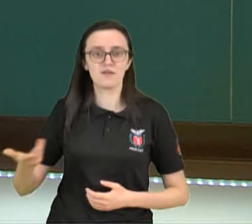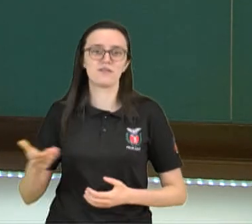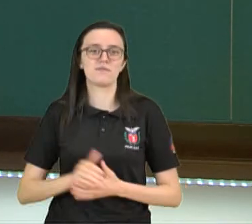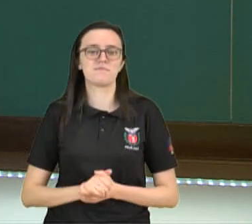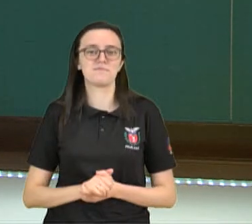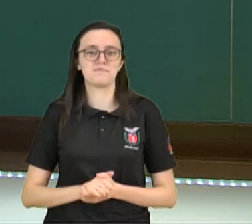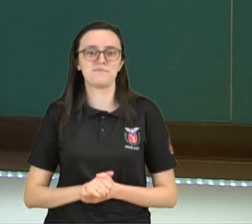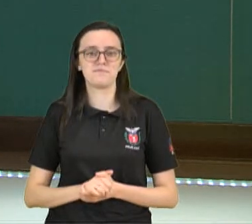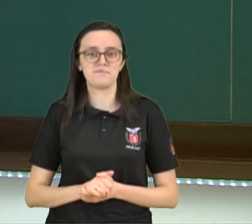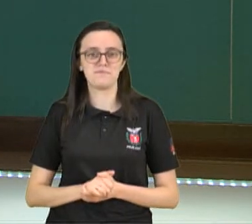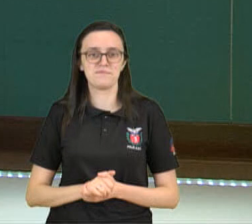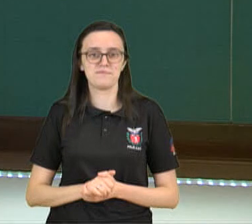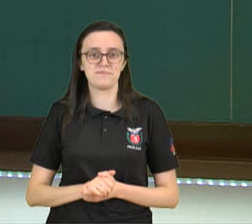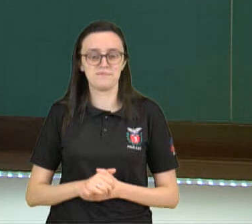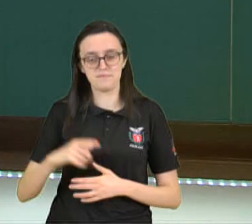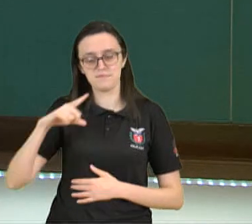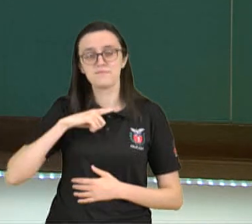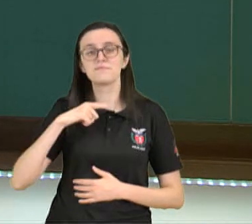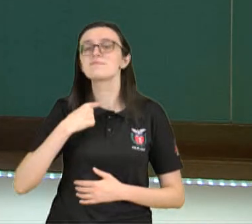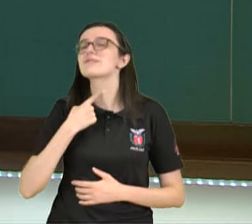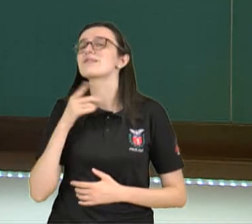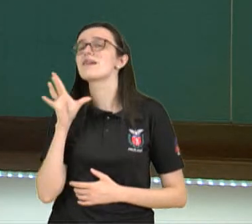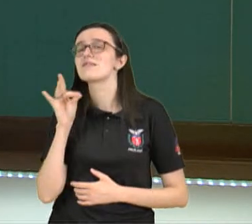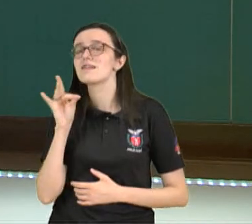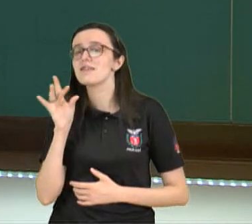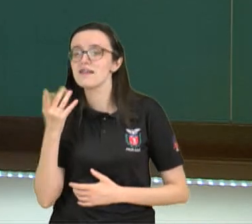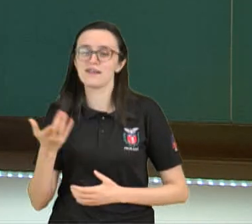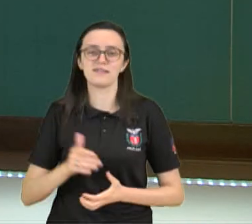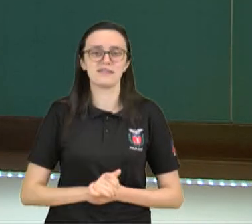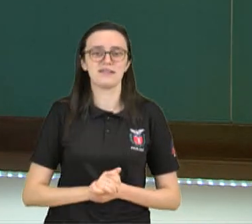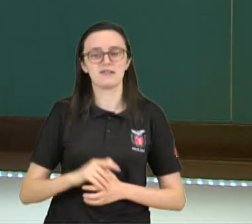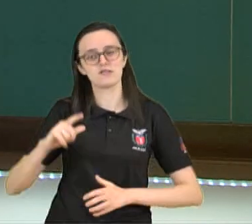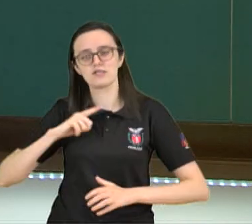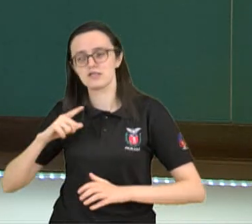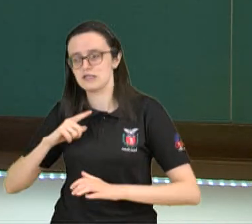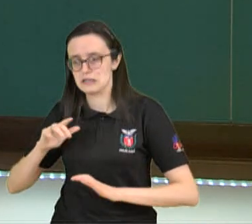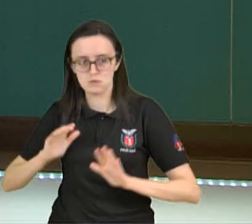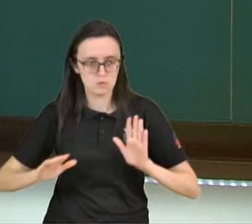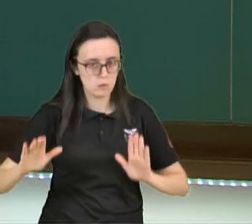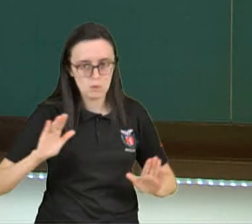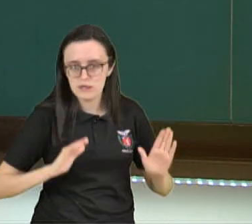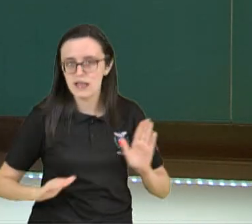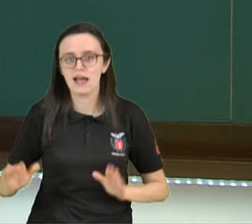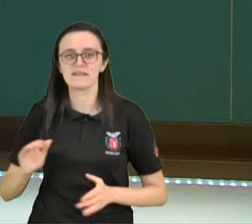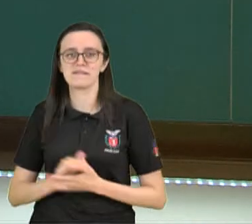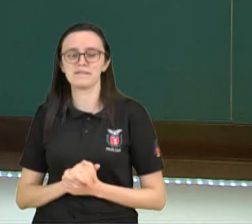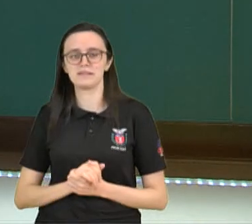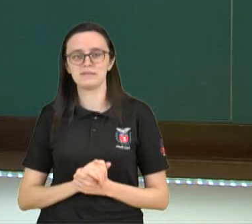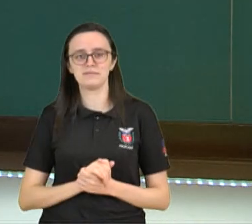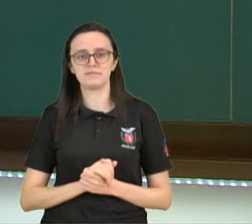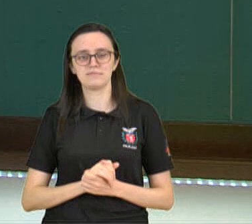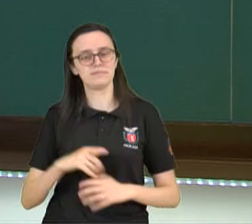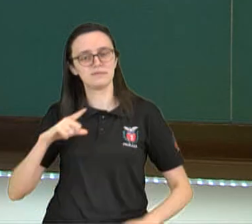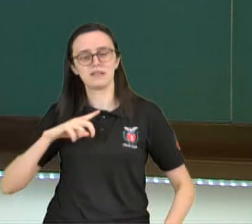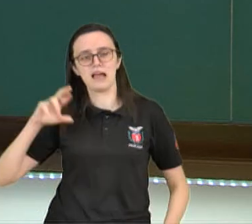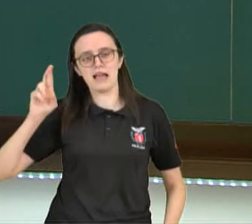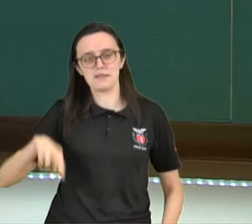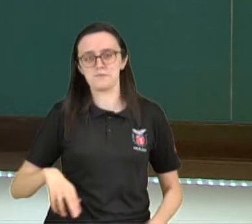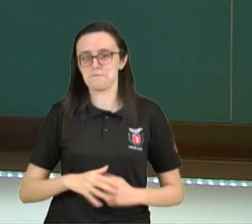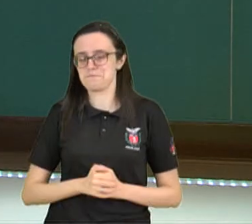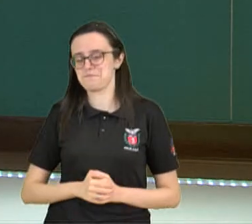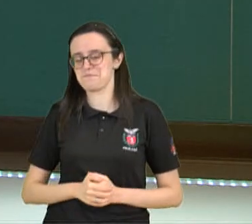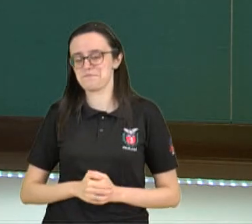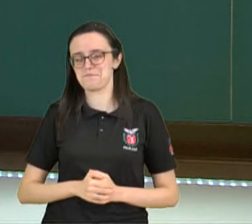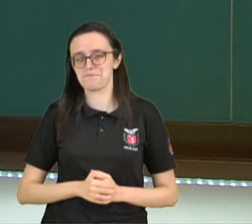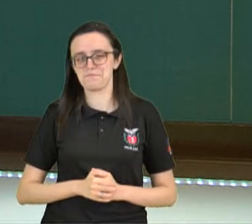Tener sed, ter sede. Tener cuidado, ter cuidado. Tener razón, ter razão. Então, aqui